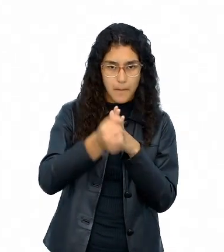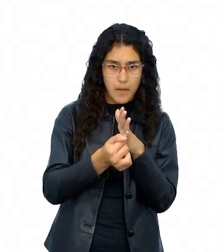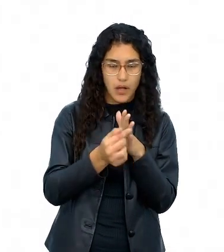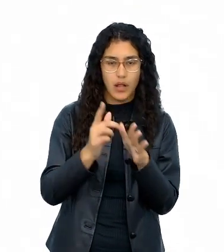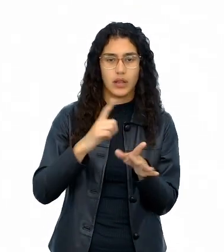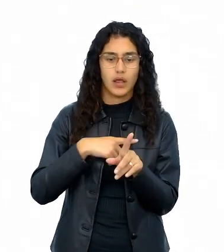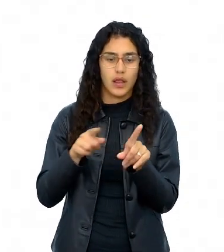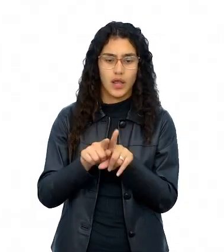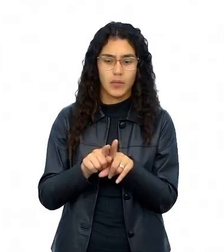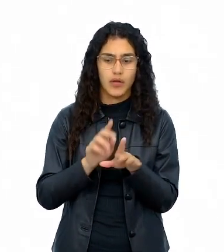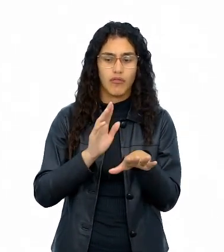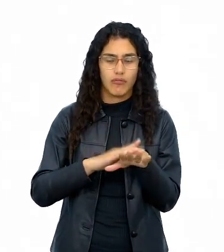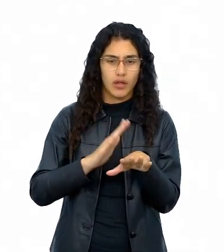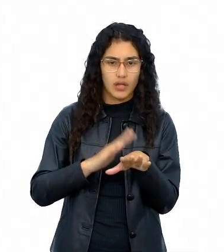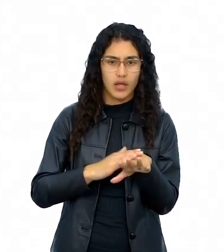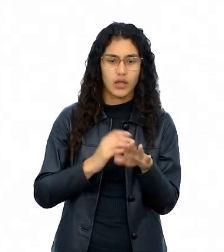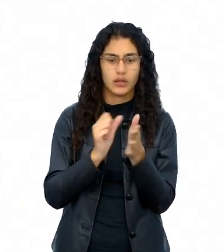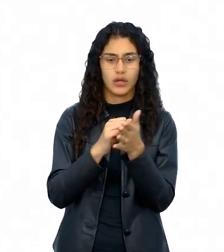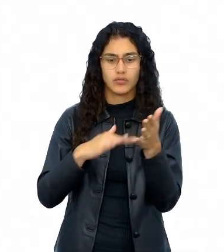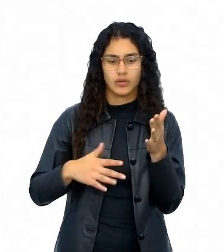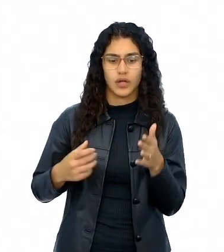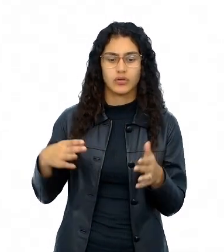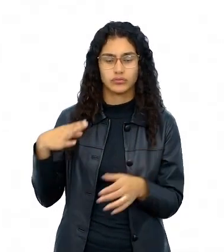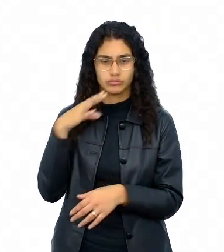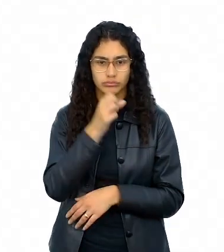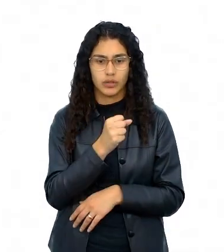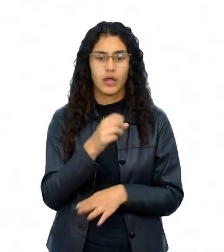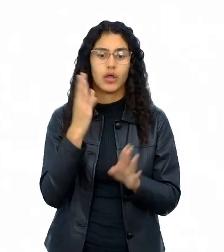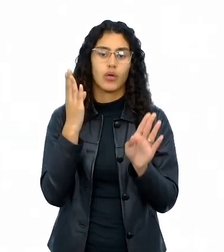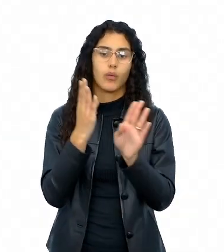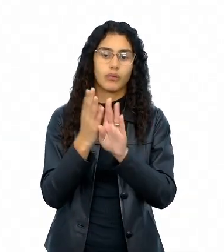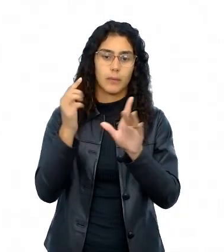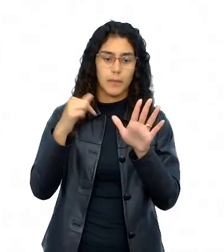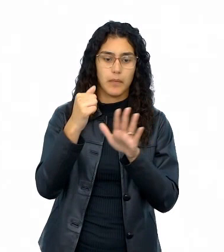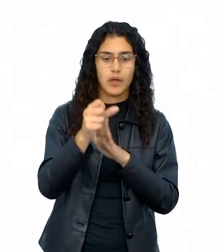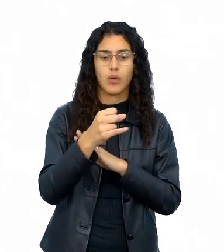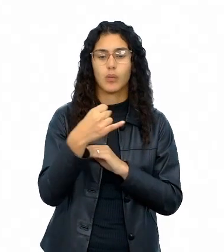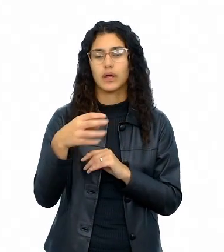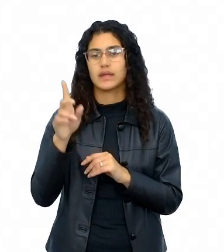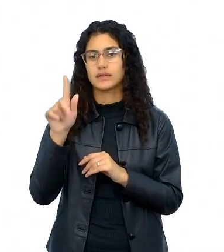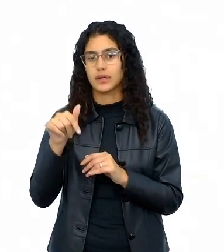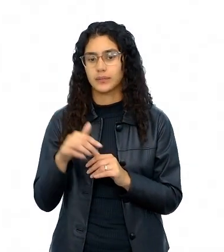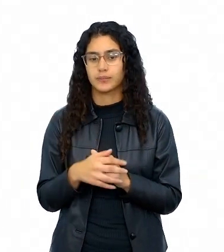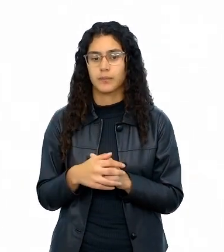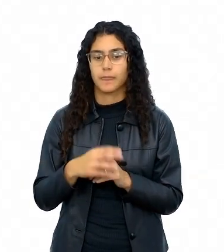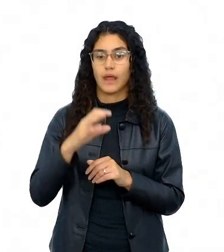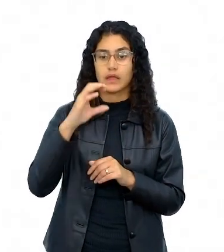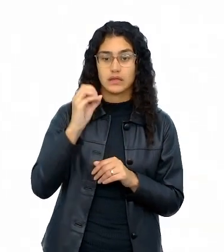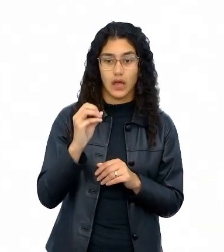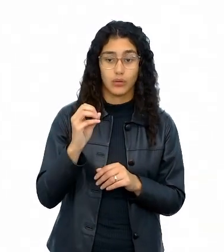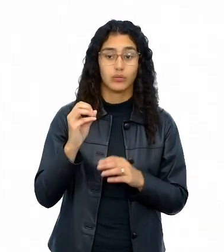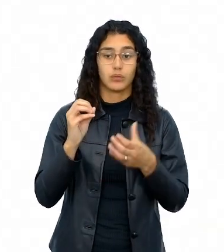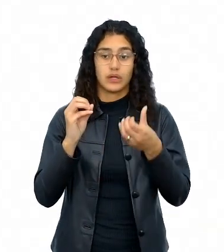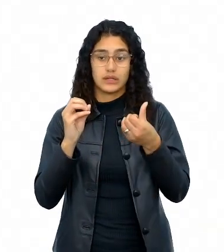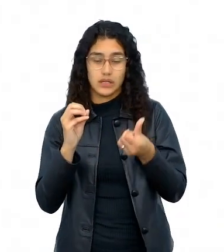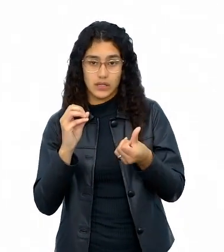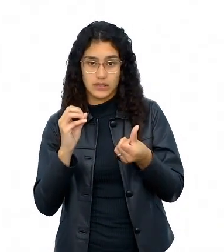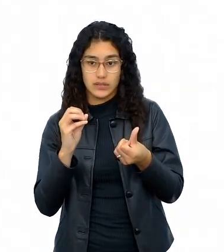que a gente foi fazendo a atividade passo a passo? Achei os pontos. Quais eram os pontos? 0 e